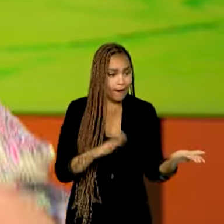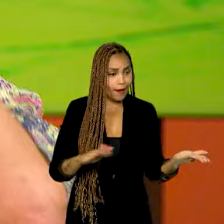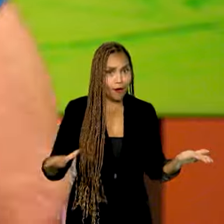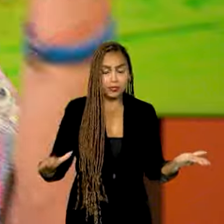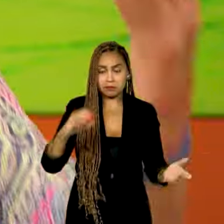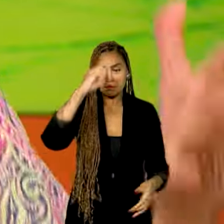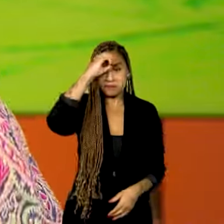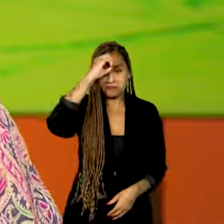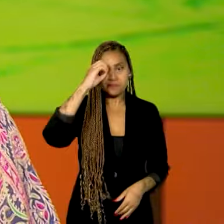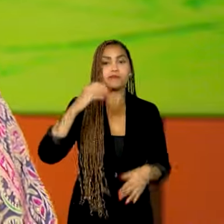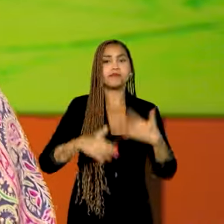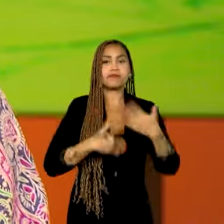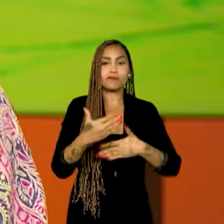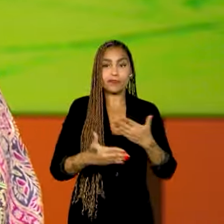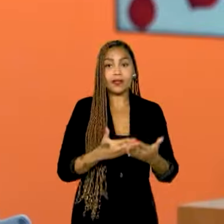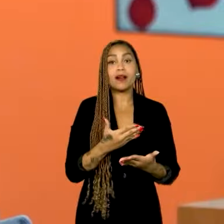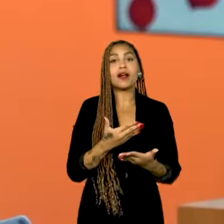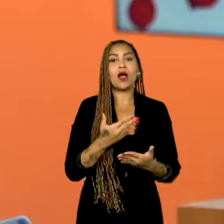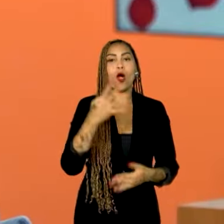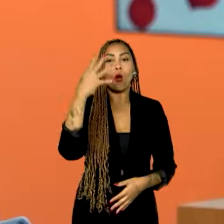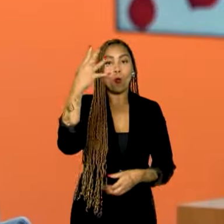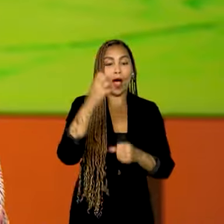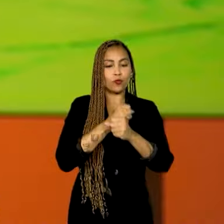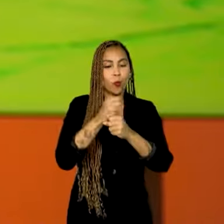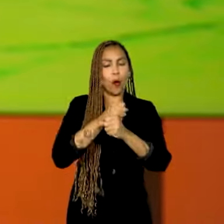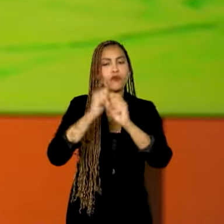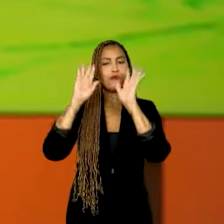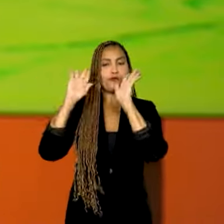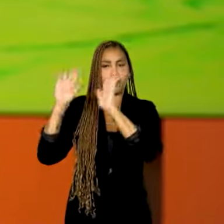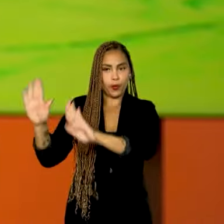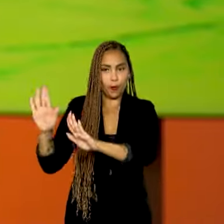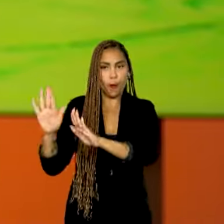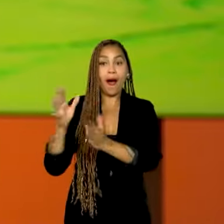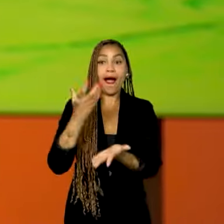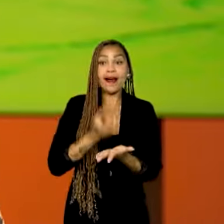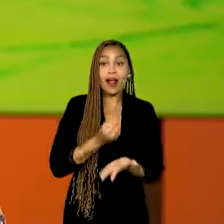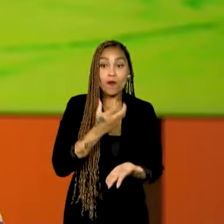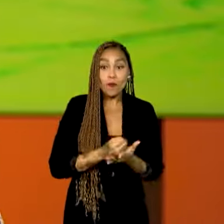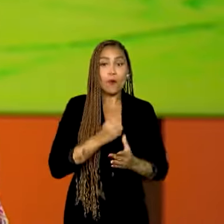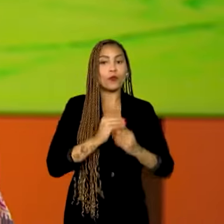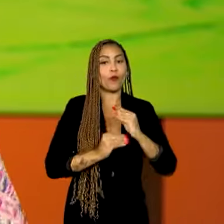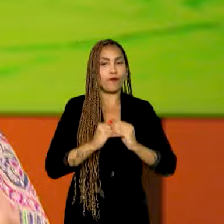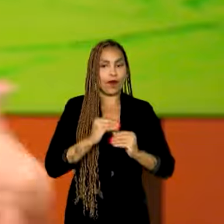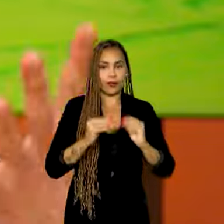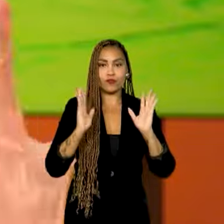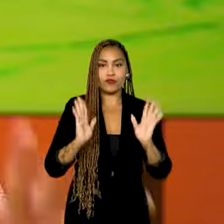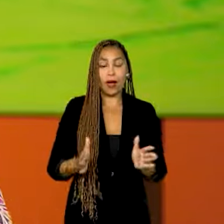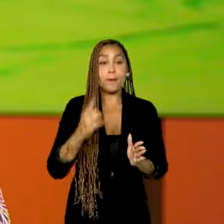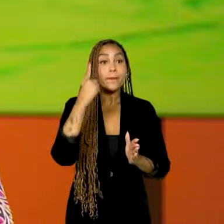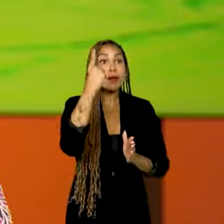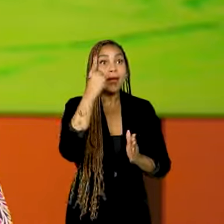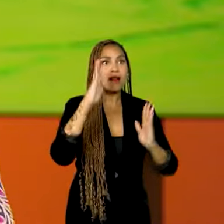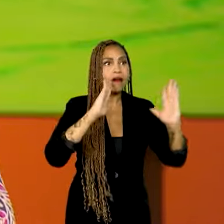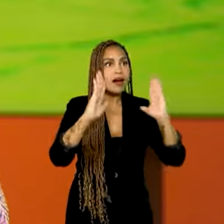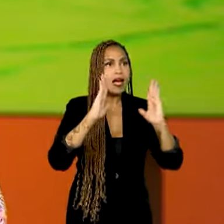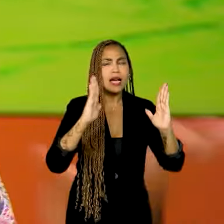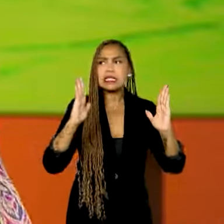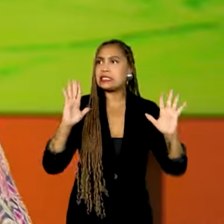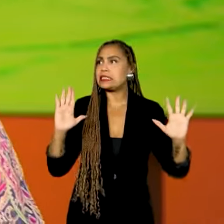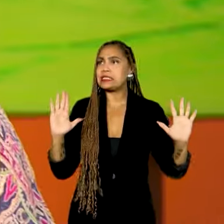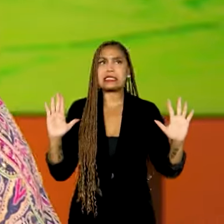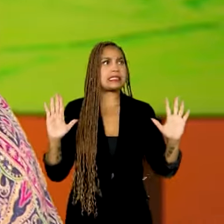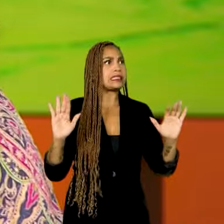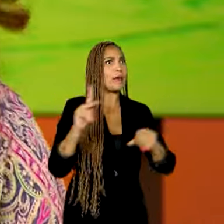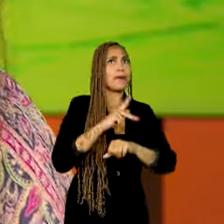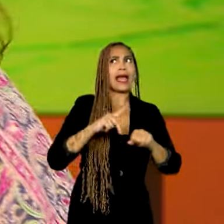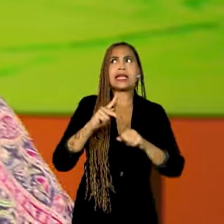foi. Gravamos a novela. 4 anos, né? 4 anos. Nossa, o primeira temporada, né? É, a gente estava se entendendo nesse país, as crianças não